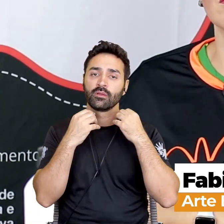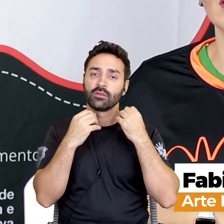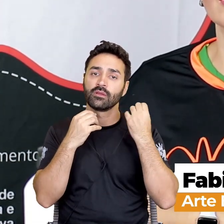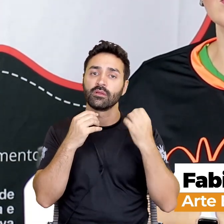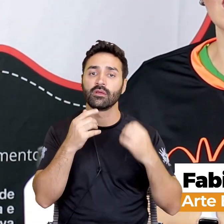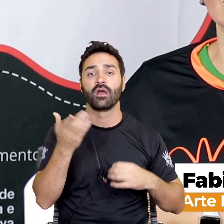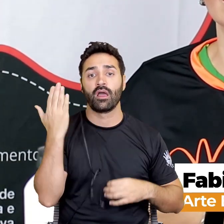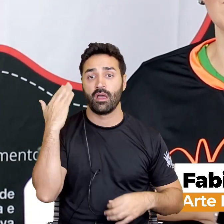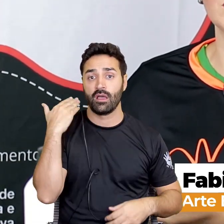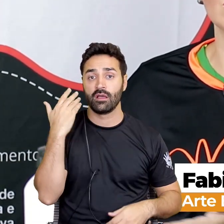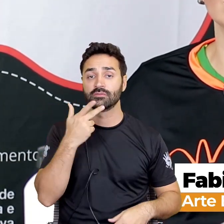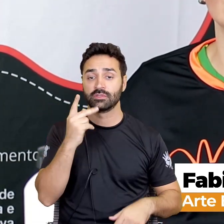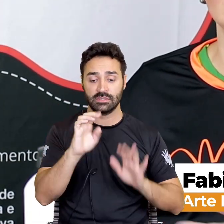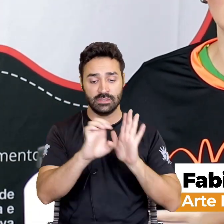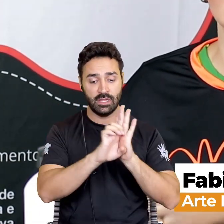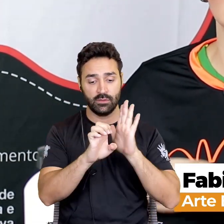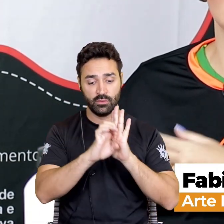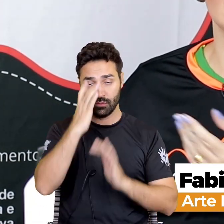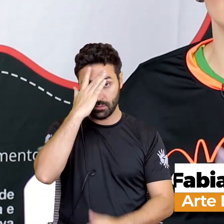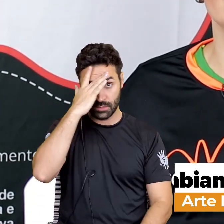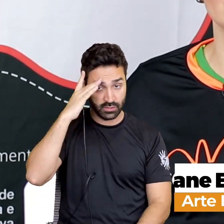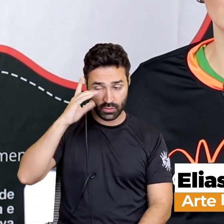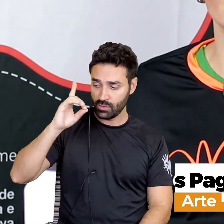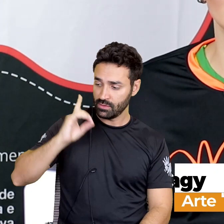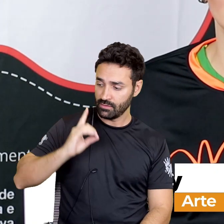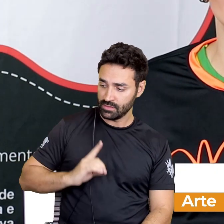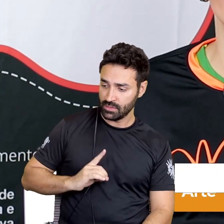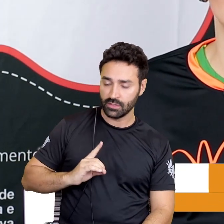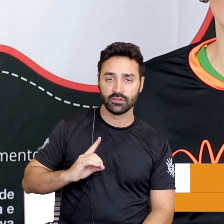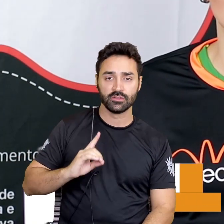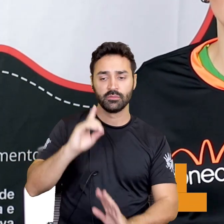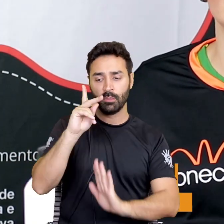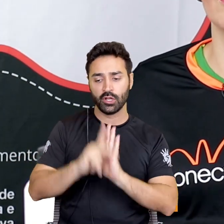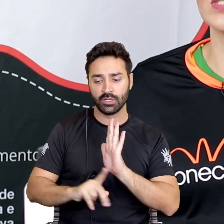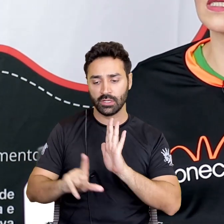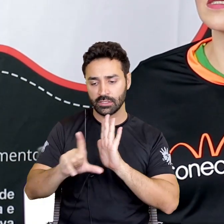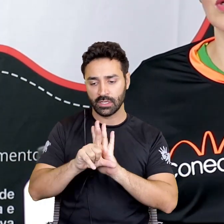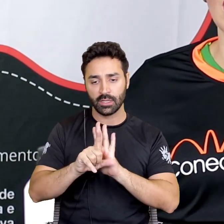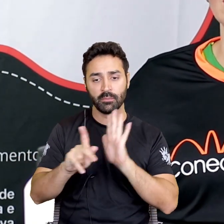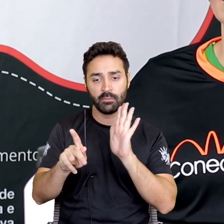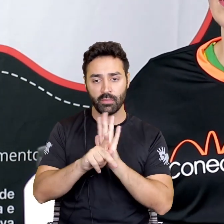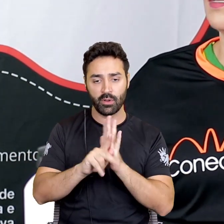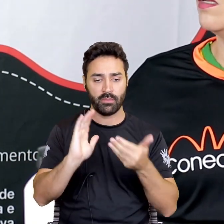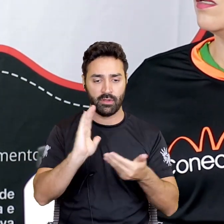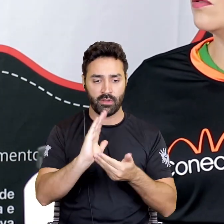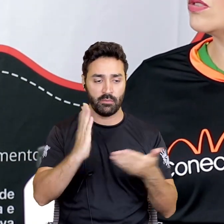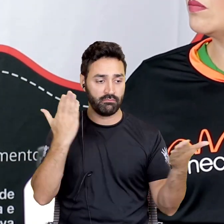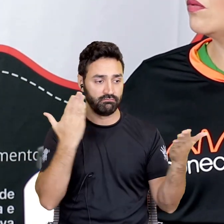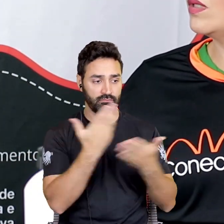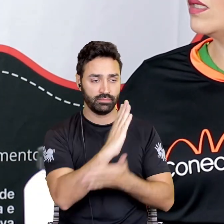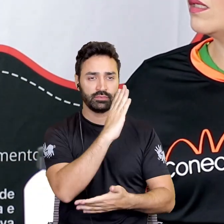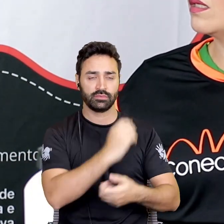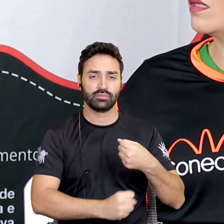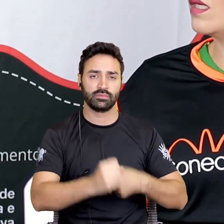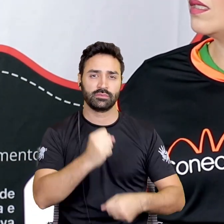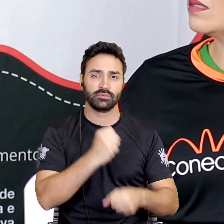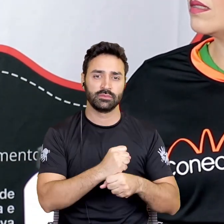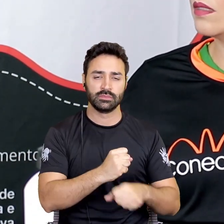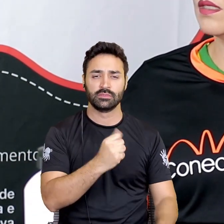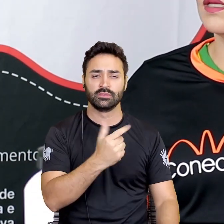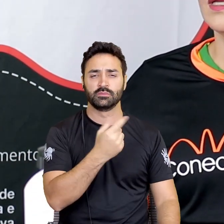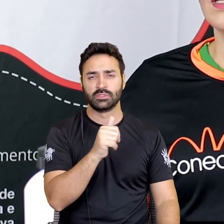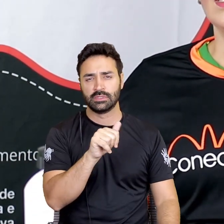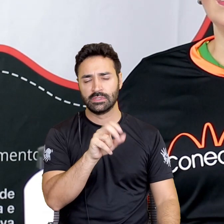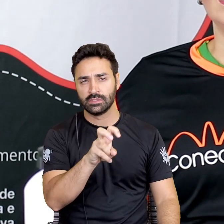antigamente chamado de Estatuto da Pessoa com Deficiência, né, que era um projeto de lei que tinha na Câmara, que foi sancionado em